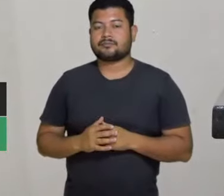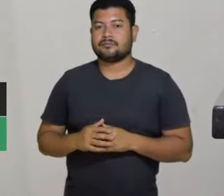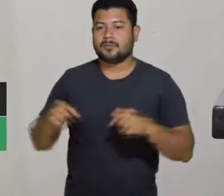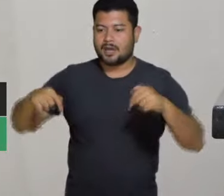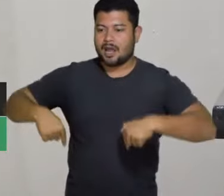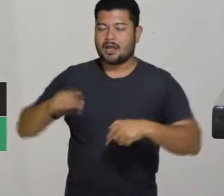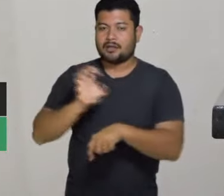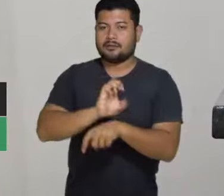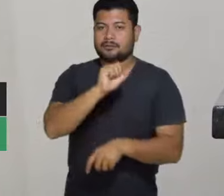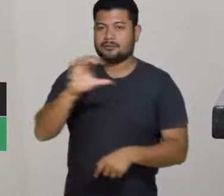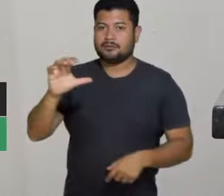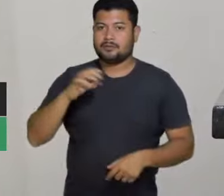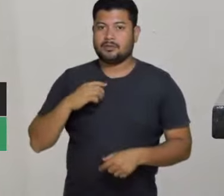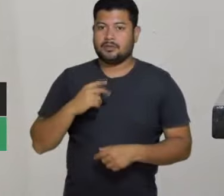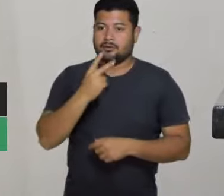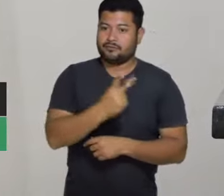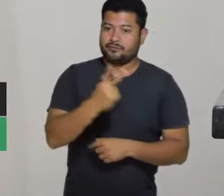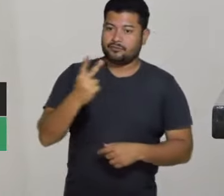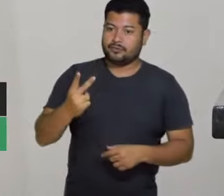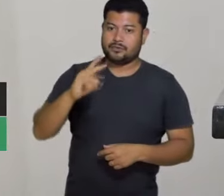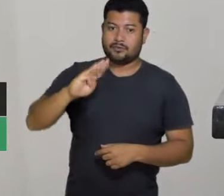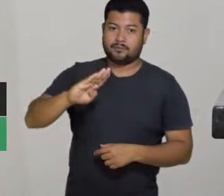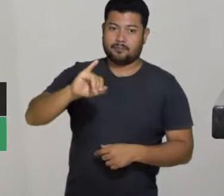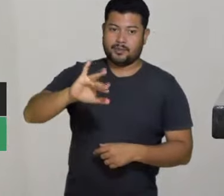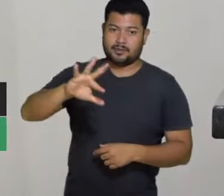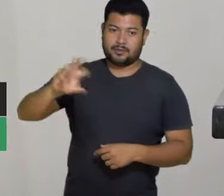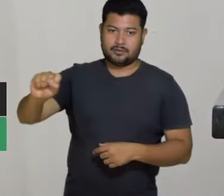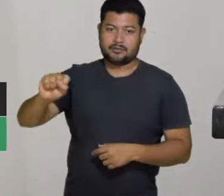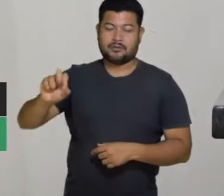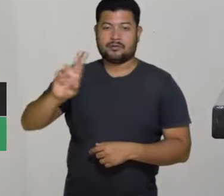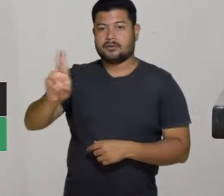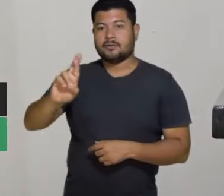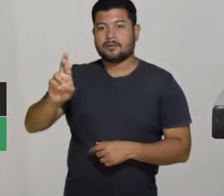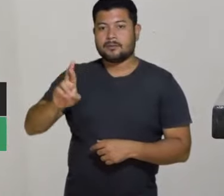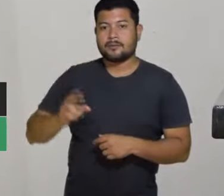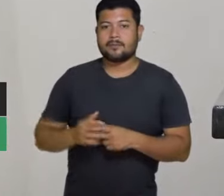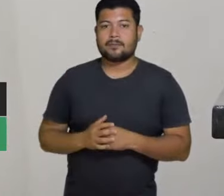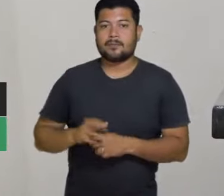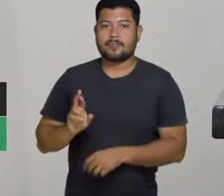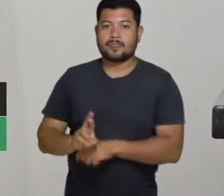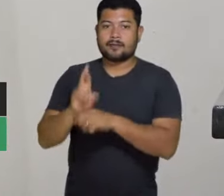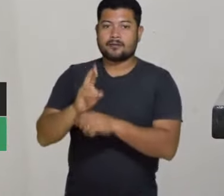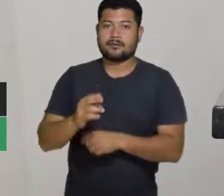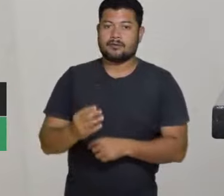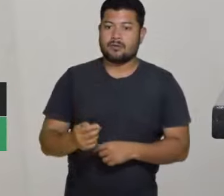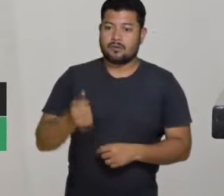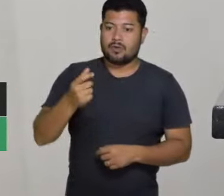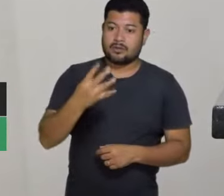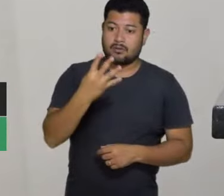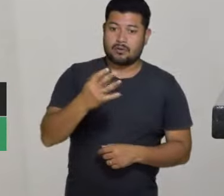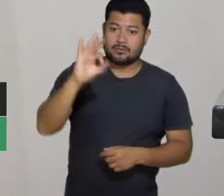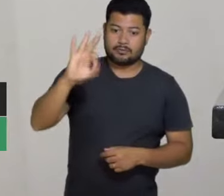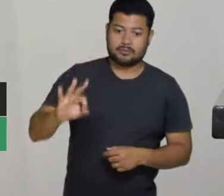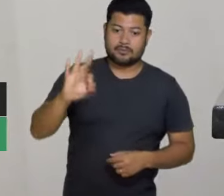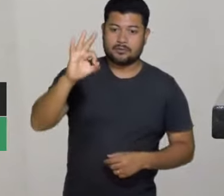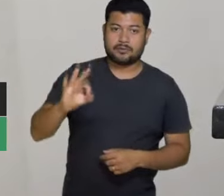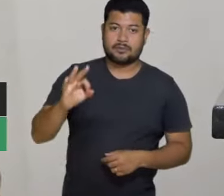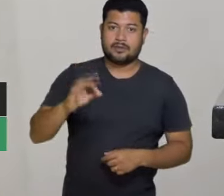já arrecadou quase 22 bilhões de reais. Isso representa quase 4% de toda